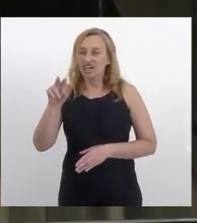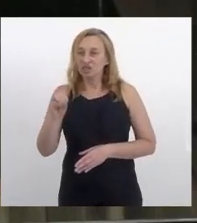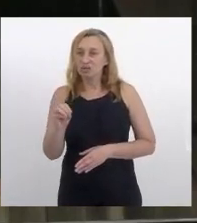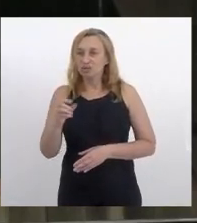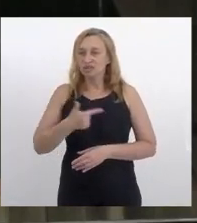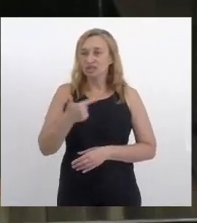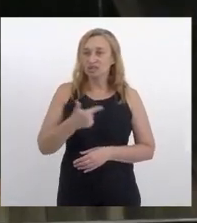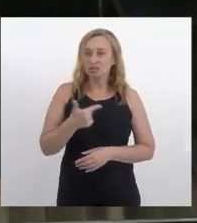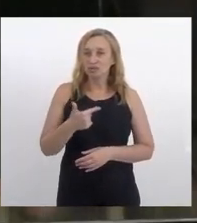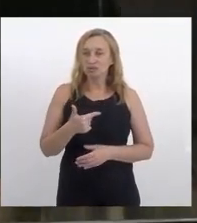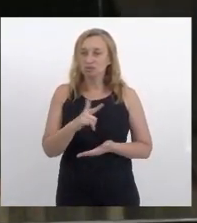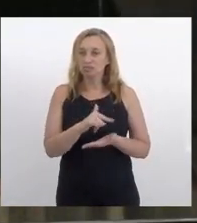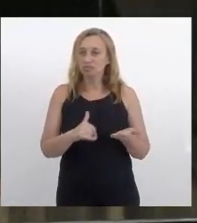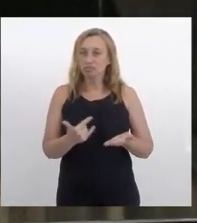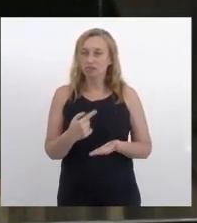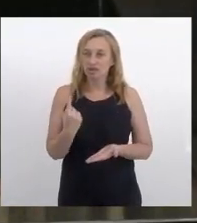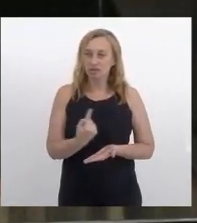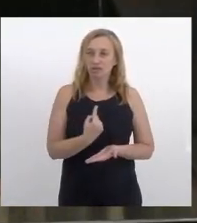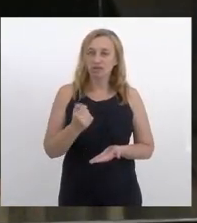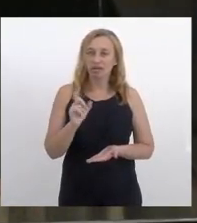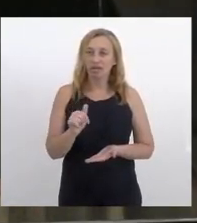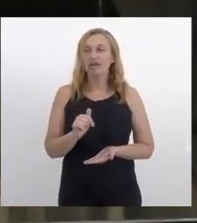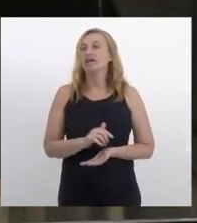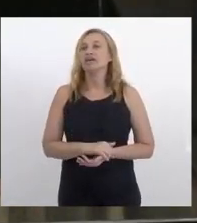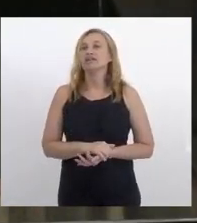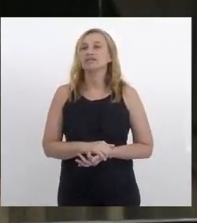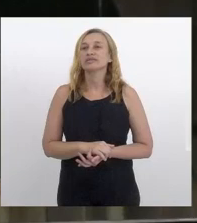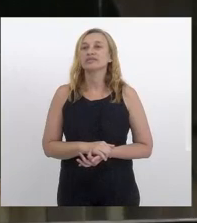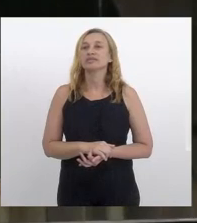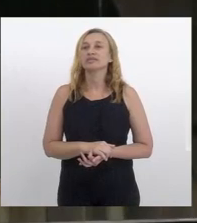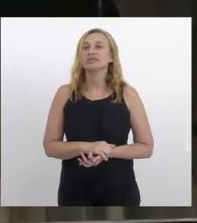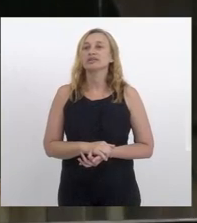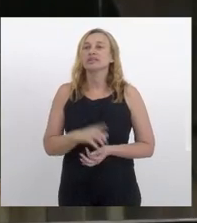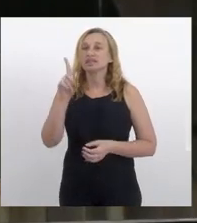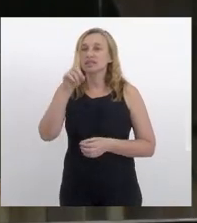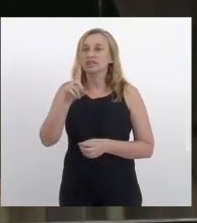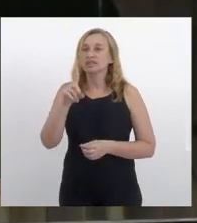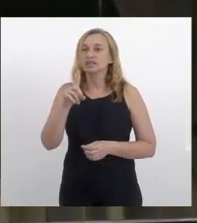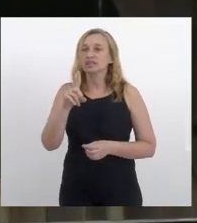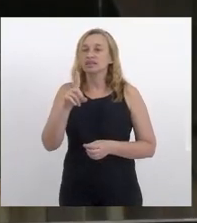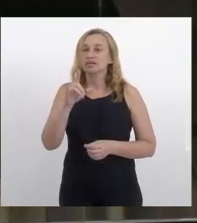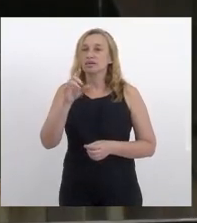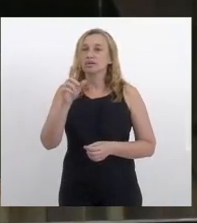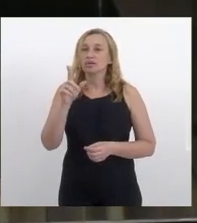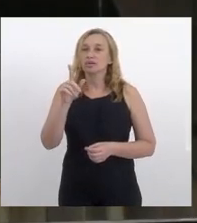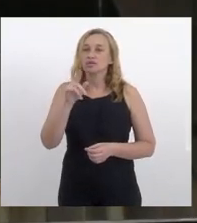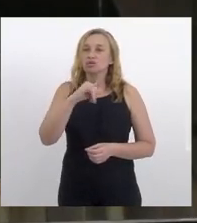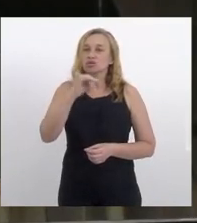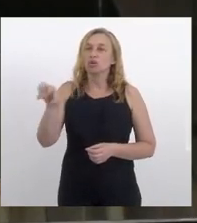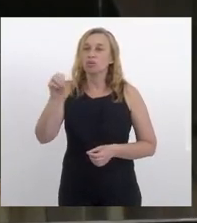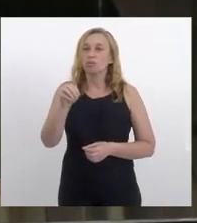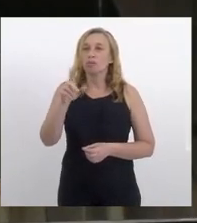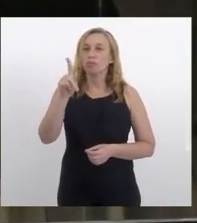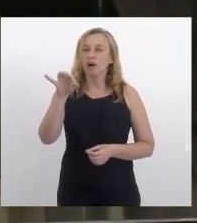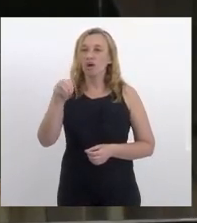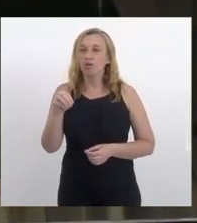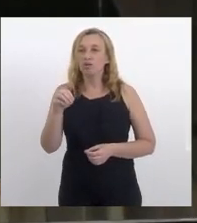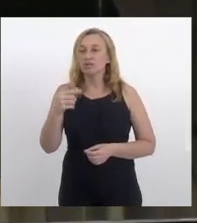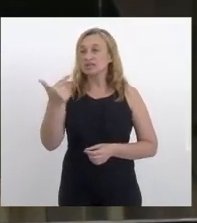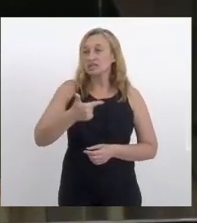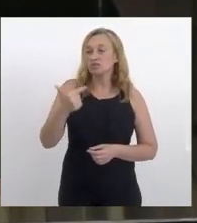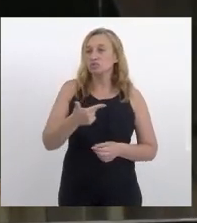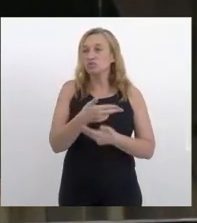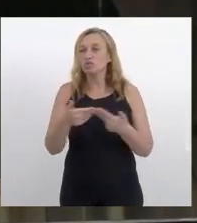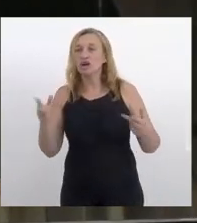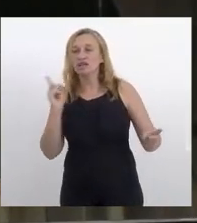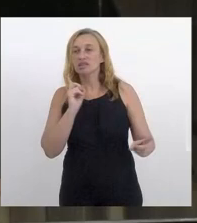isso ficou bem claro para nós. Depois, tivemos todas as intervenções de Paulo VI, João Paulo II, tivemos vários